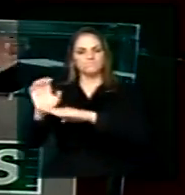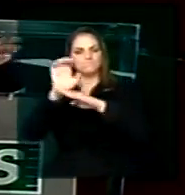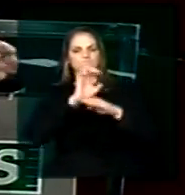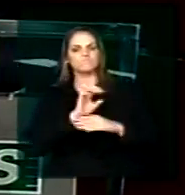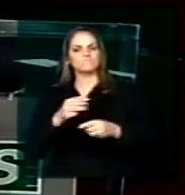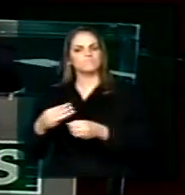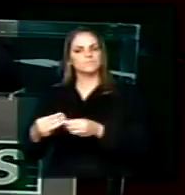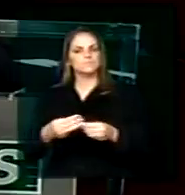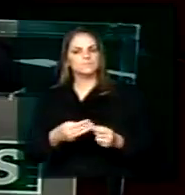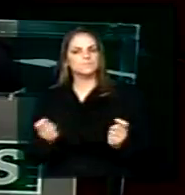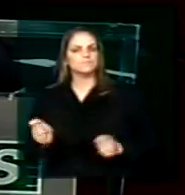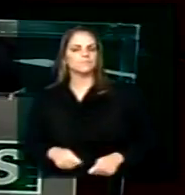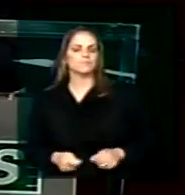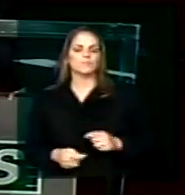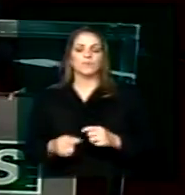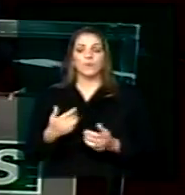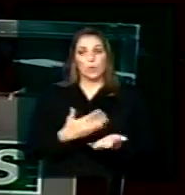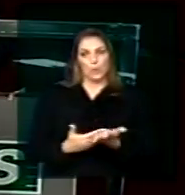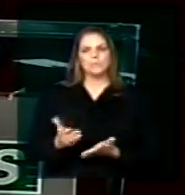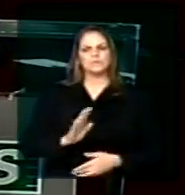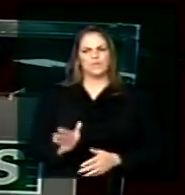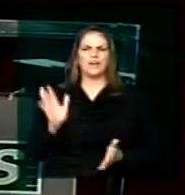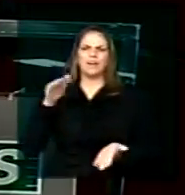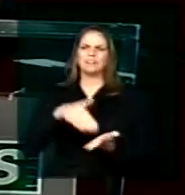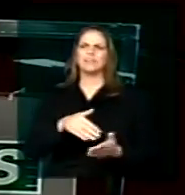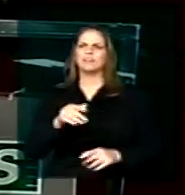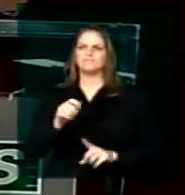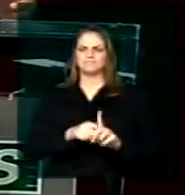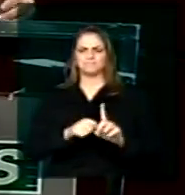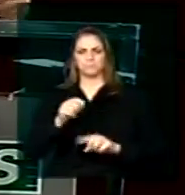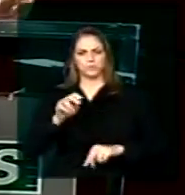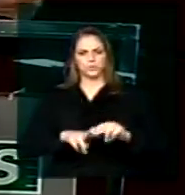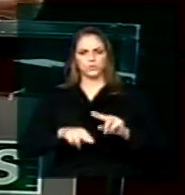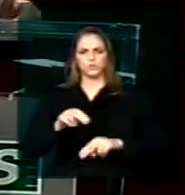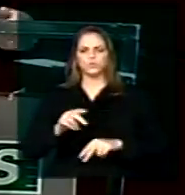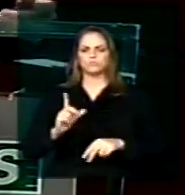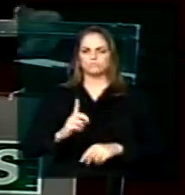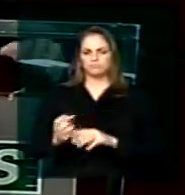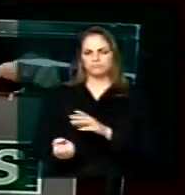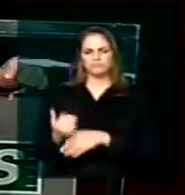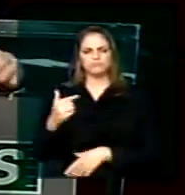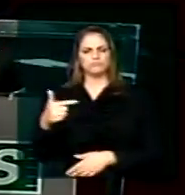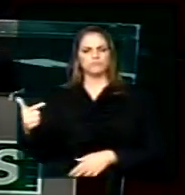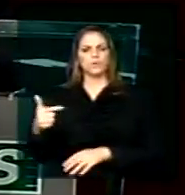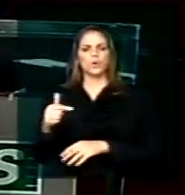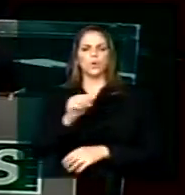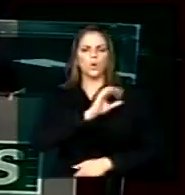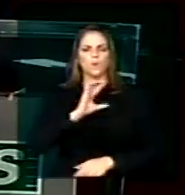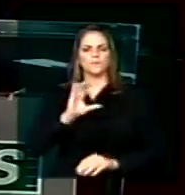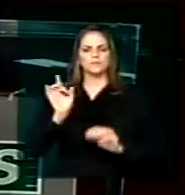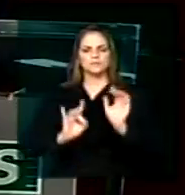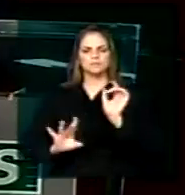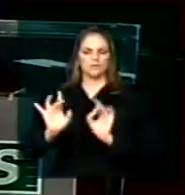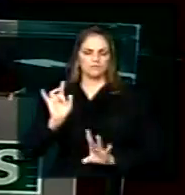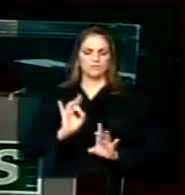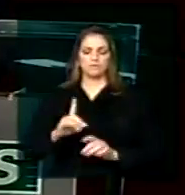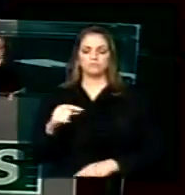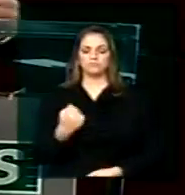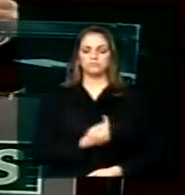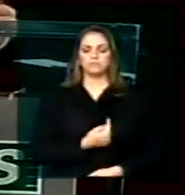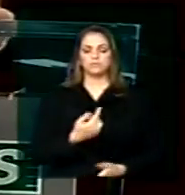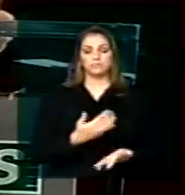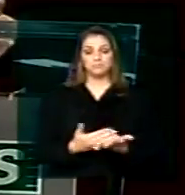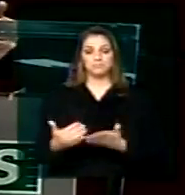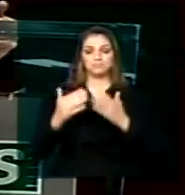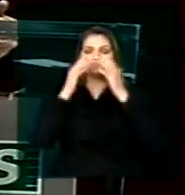e ela começou já a ser feita e vai até o mês de junho, inclusive com a criação de uma subcomissão especial para que a gente possa